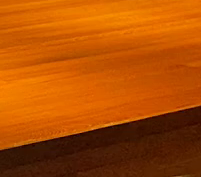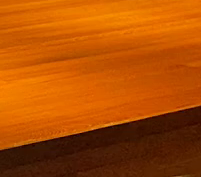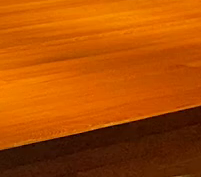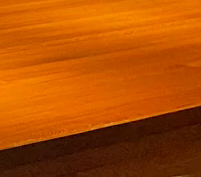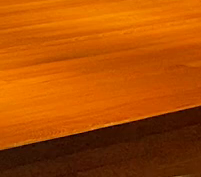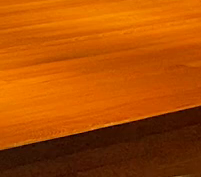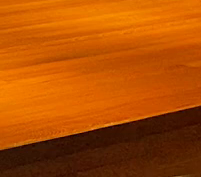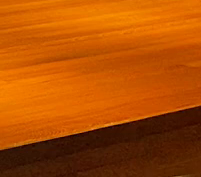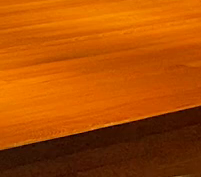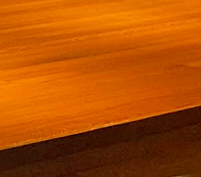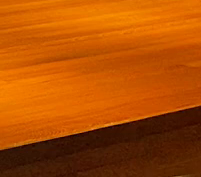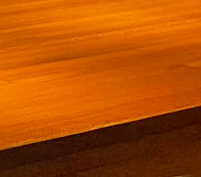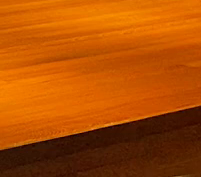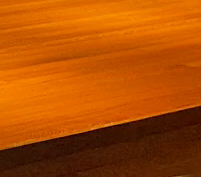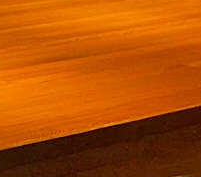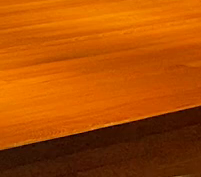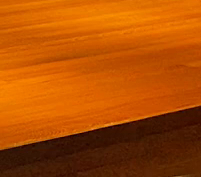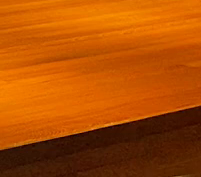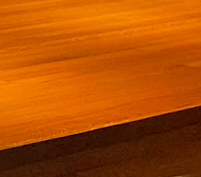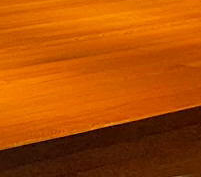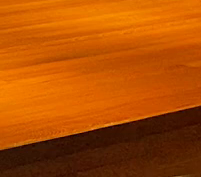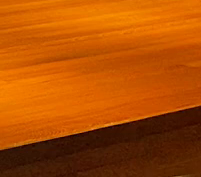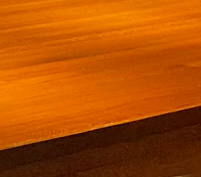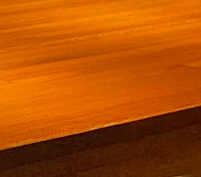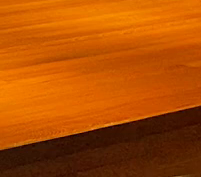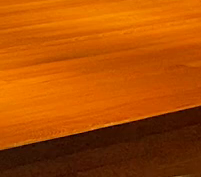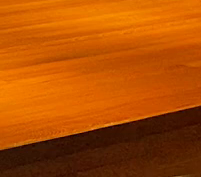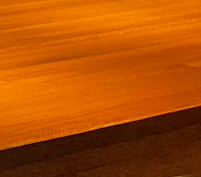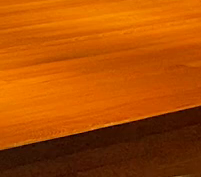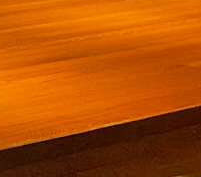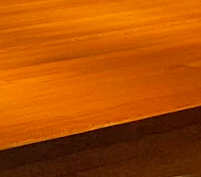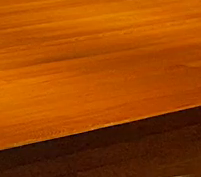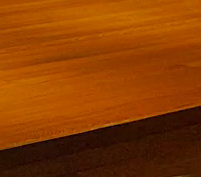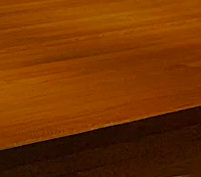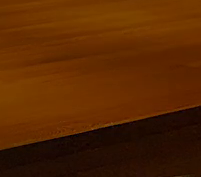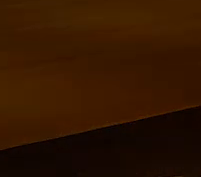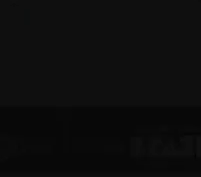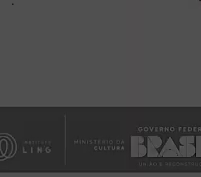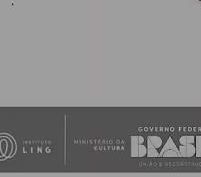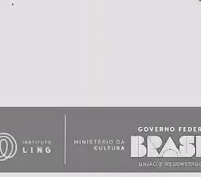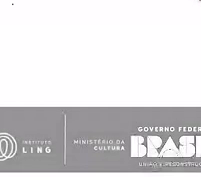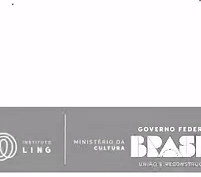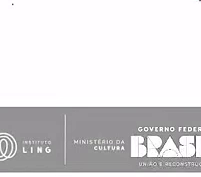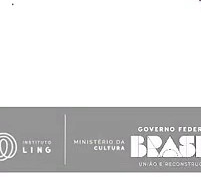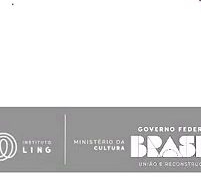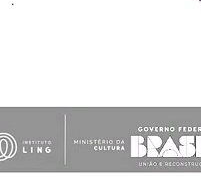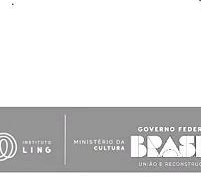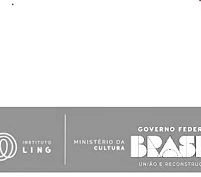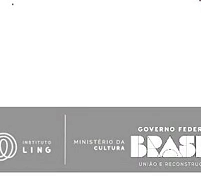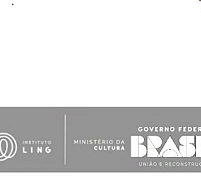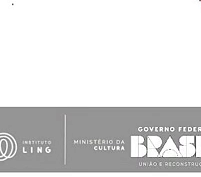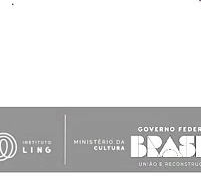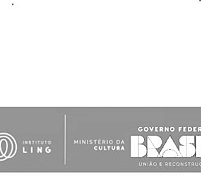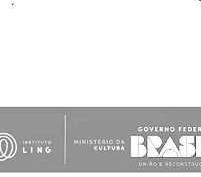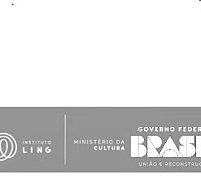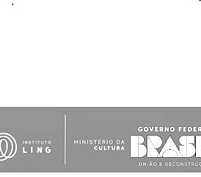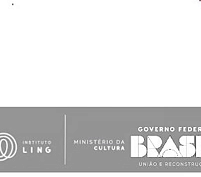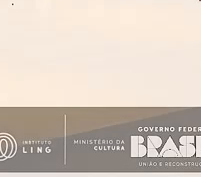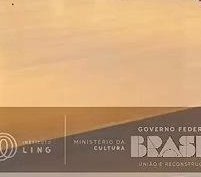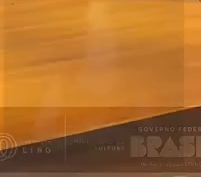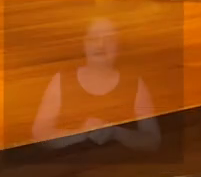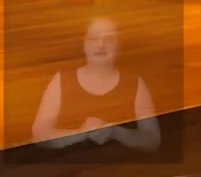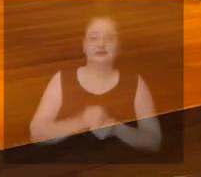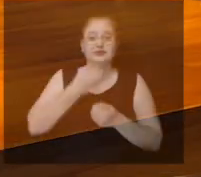brancas sobre uma tarja preta: Formação para Professores da Rede Pública. Literatura Mundial na Sala de